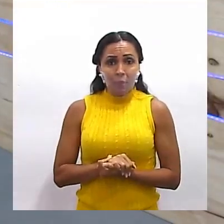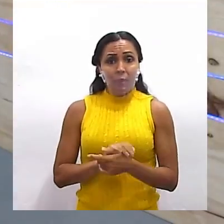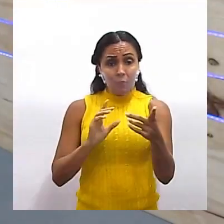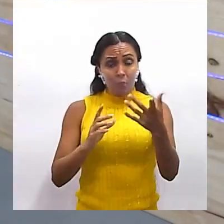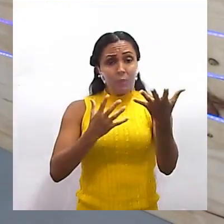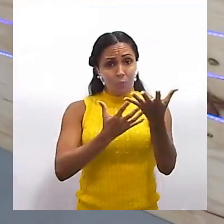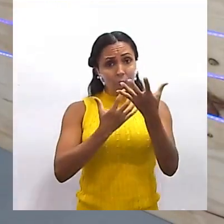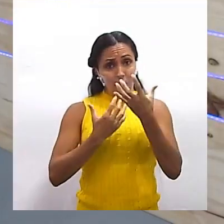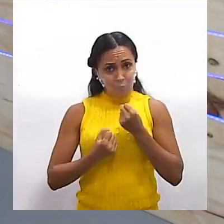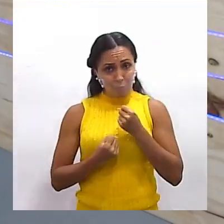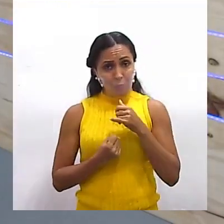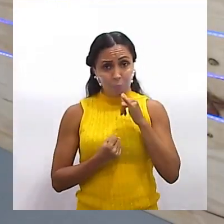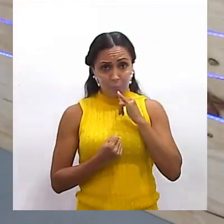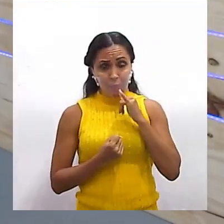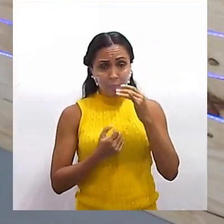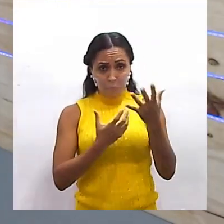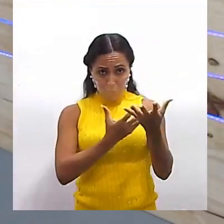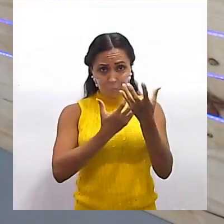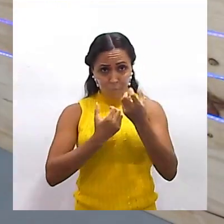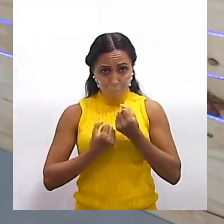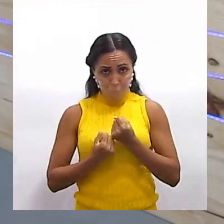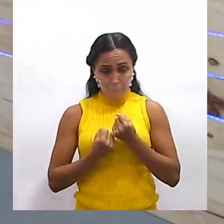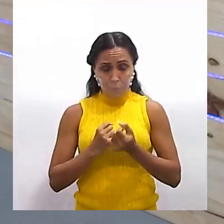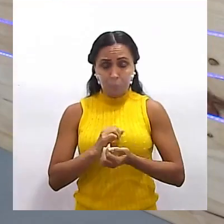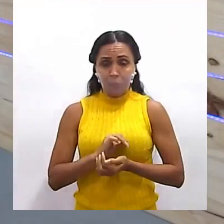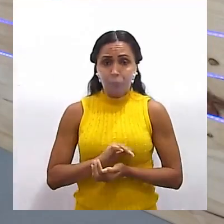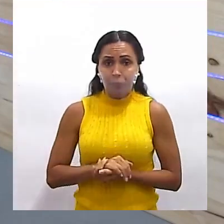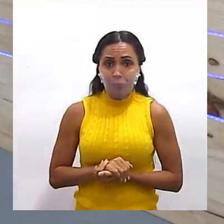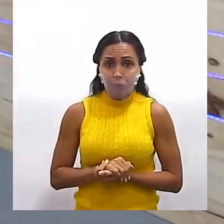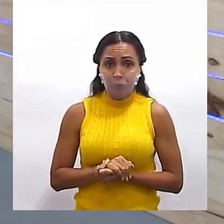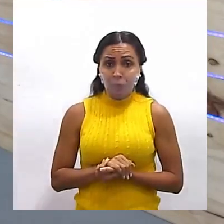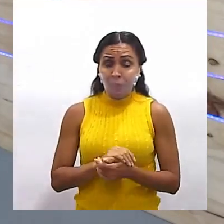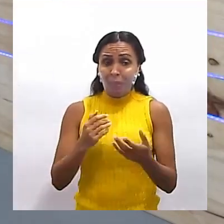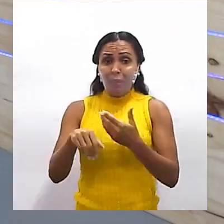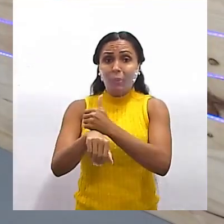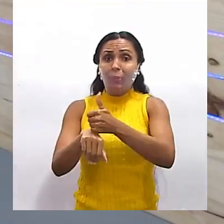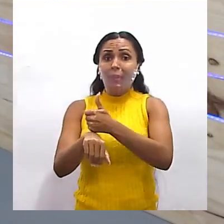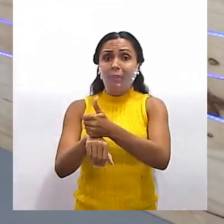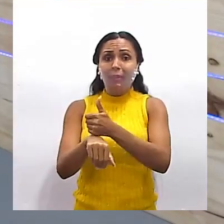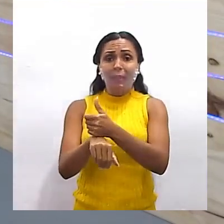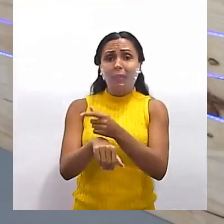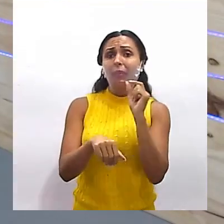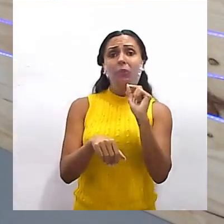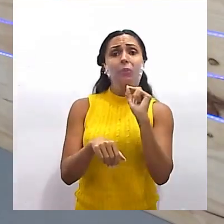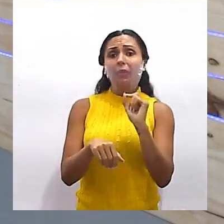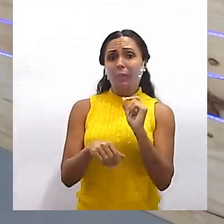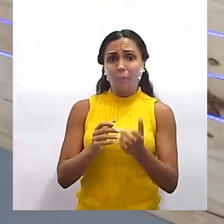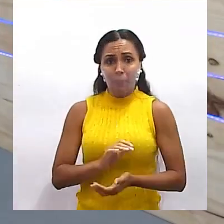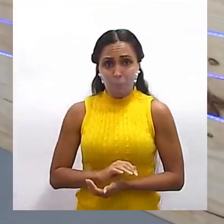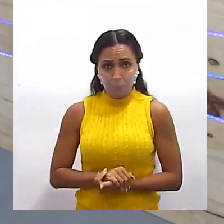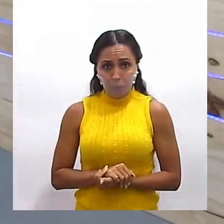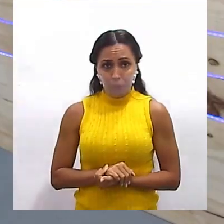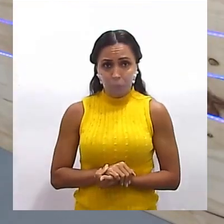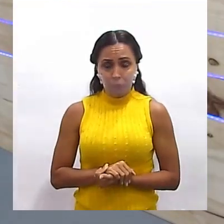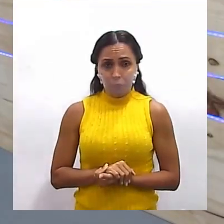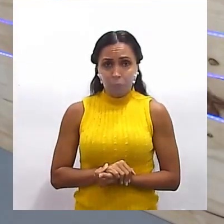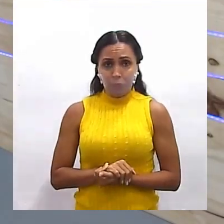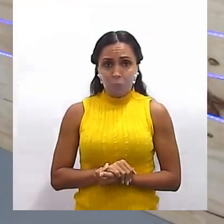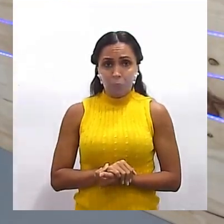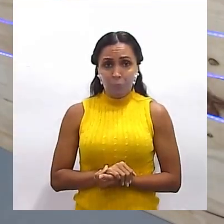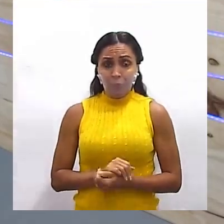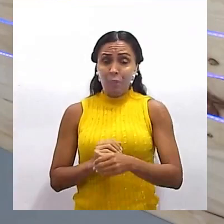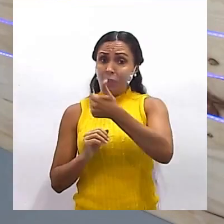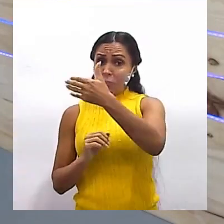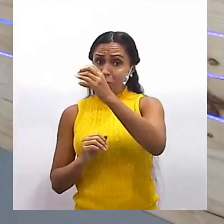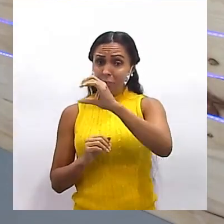receber qual o target de qualidade que eu defini para o meu recebimento, aferir